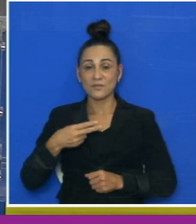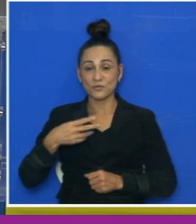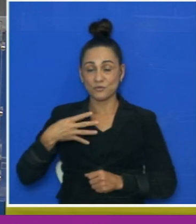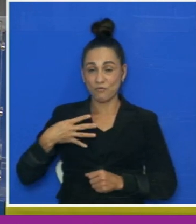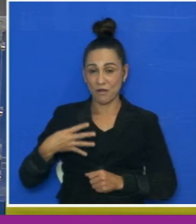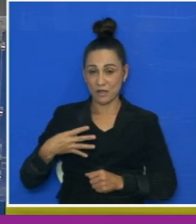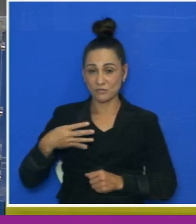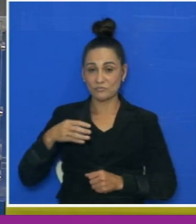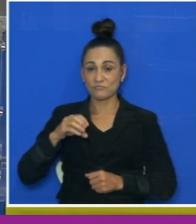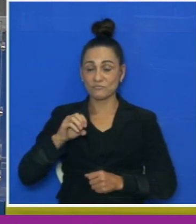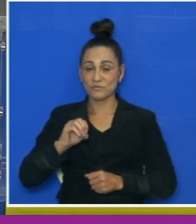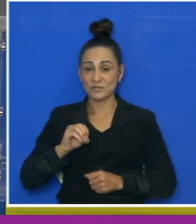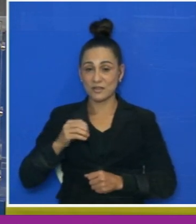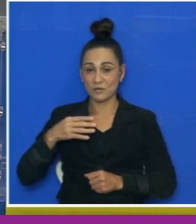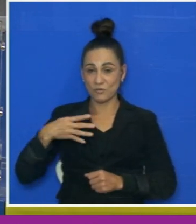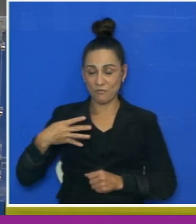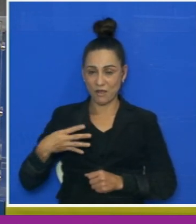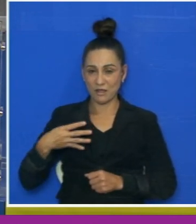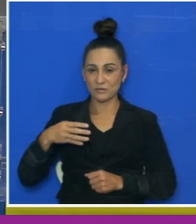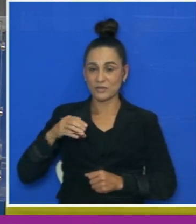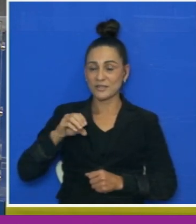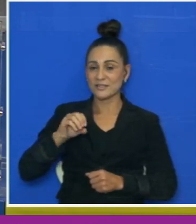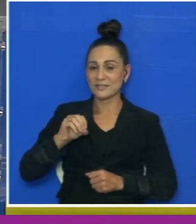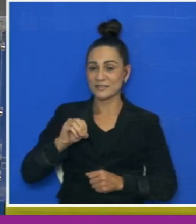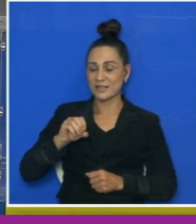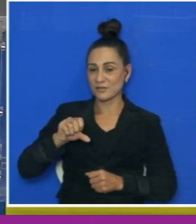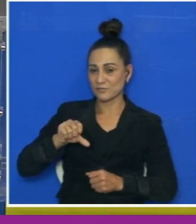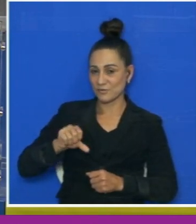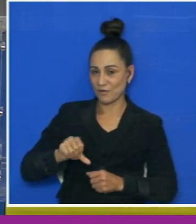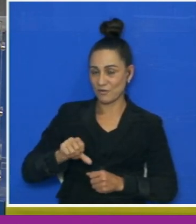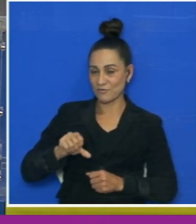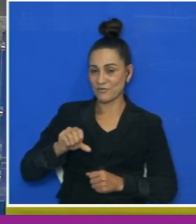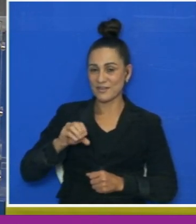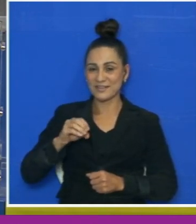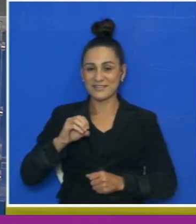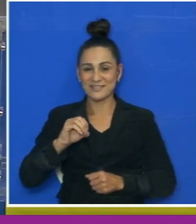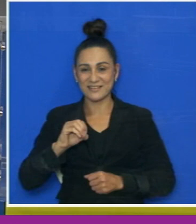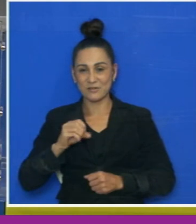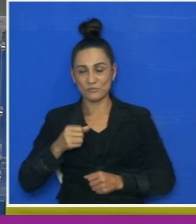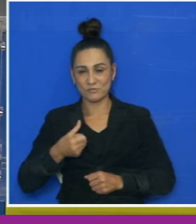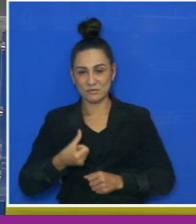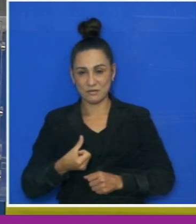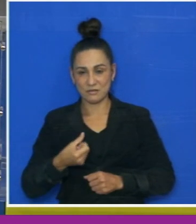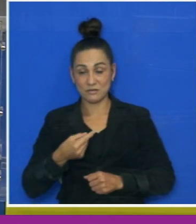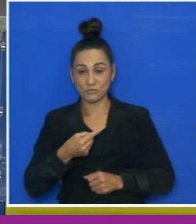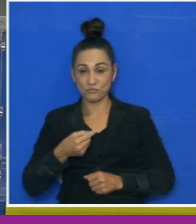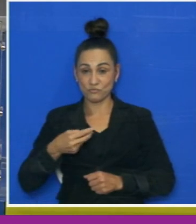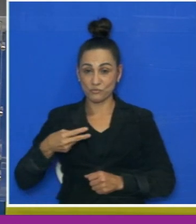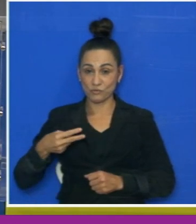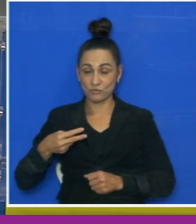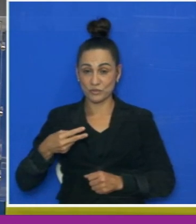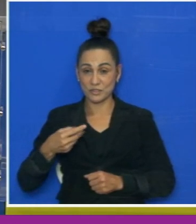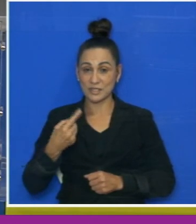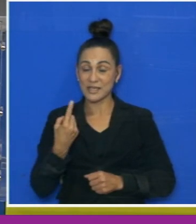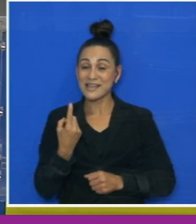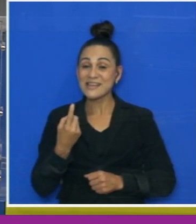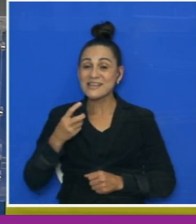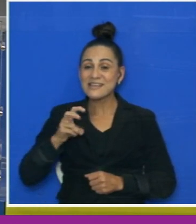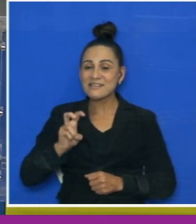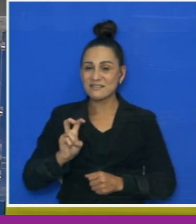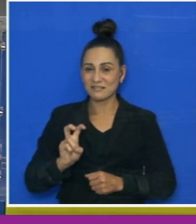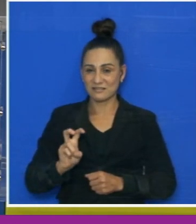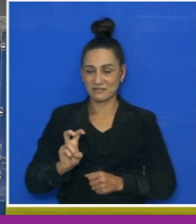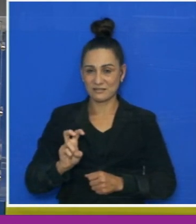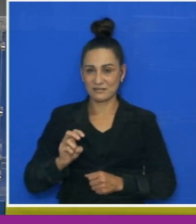24, 04, 09, 06, 12,